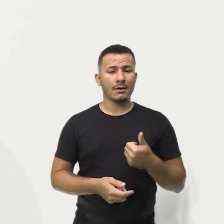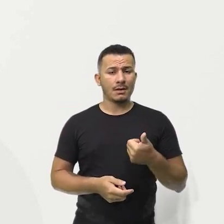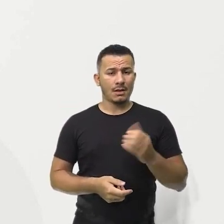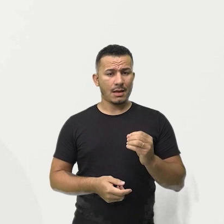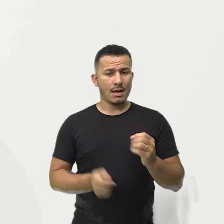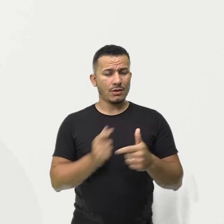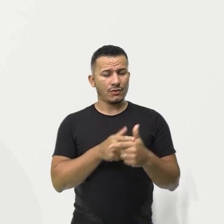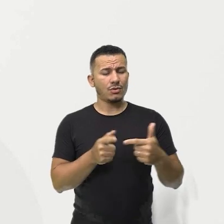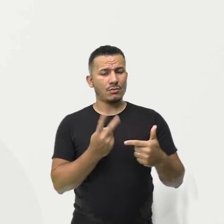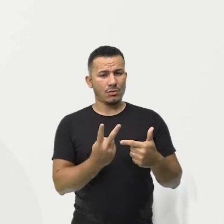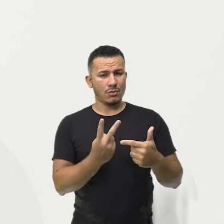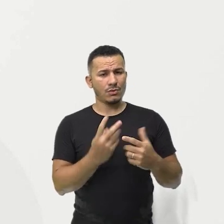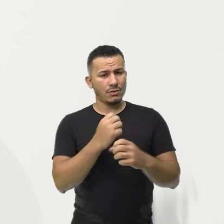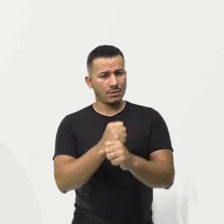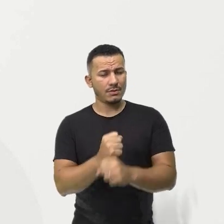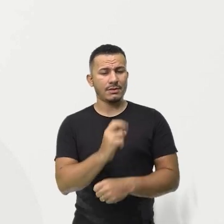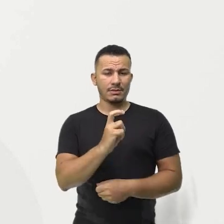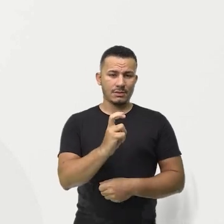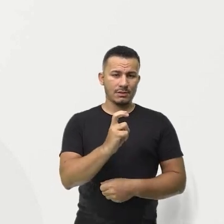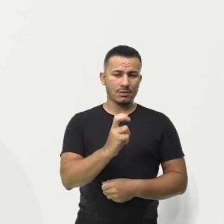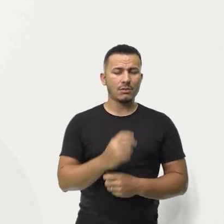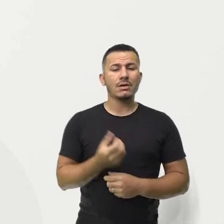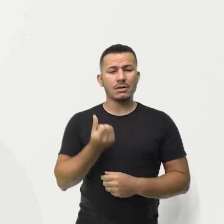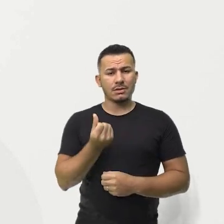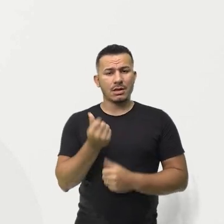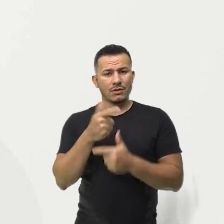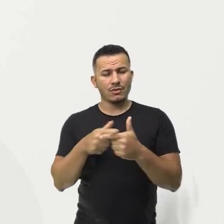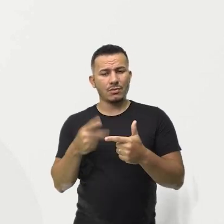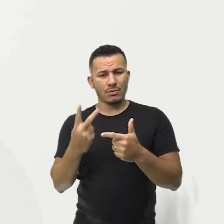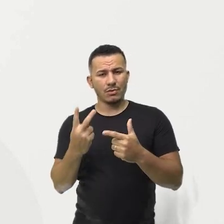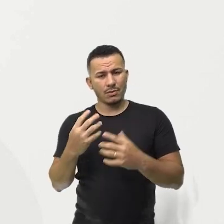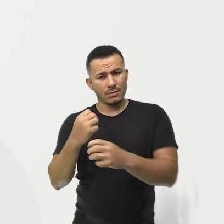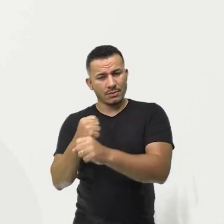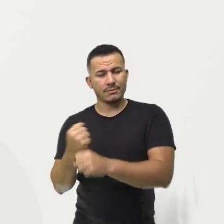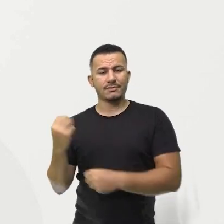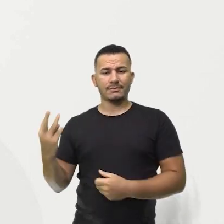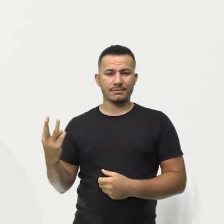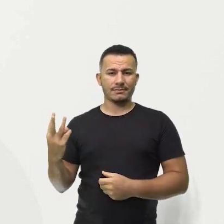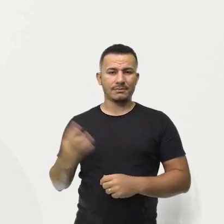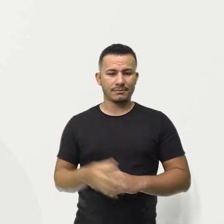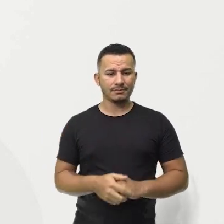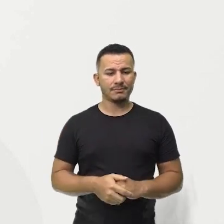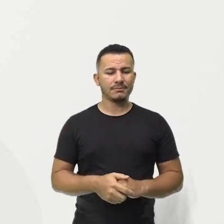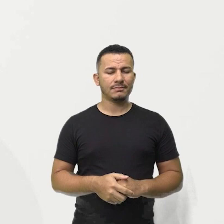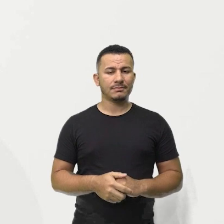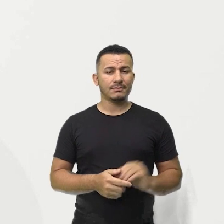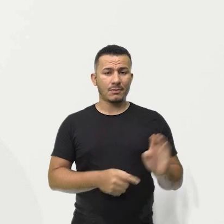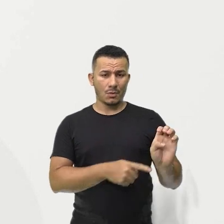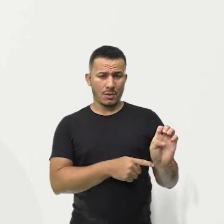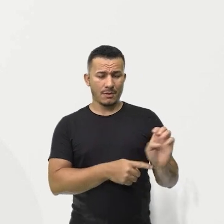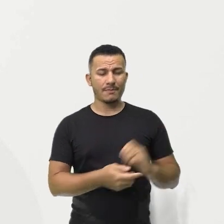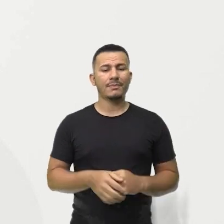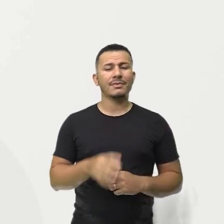2, 3. 8 dividido por 2, 4. O ponto D,